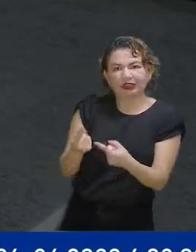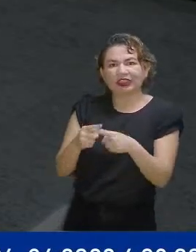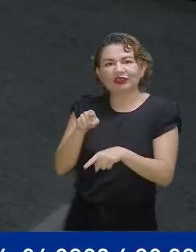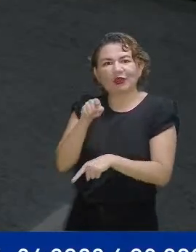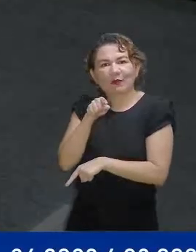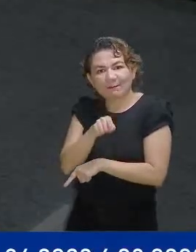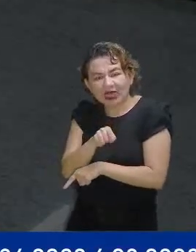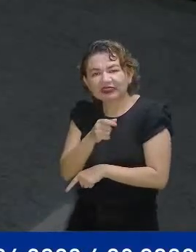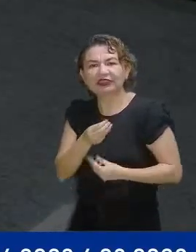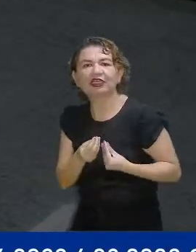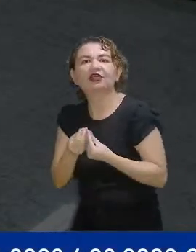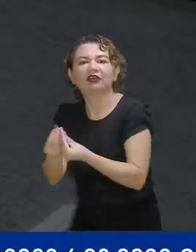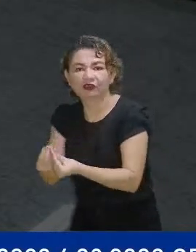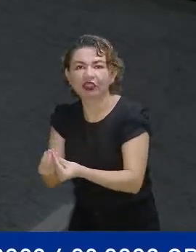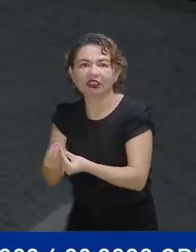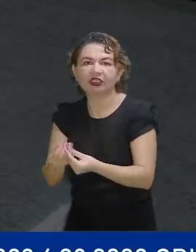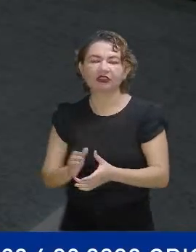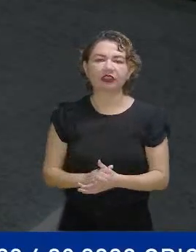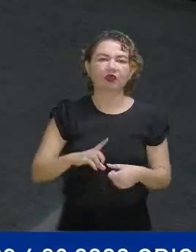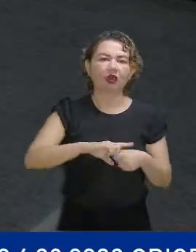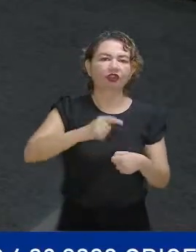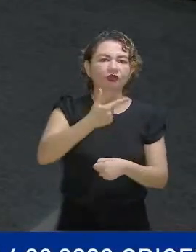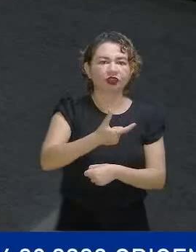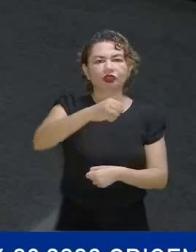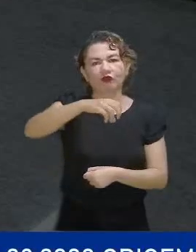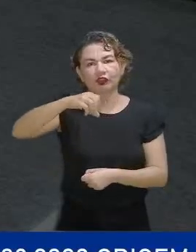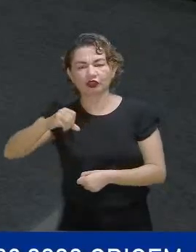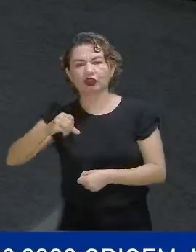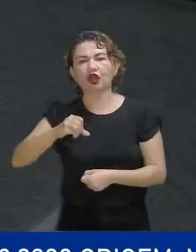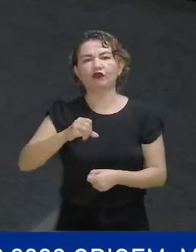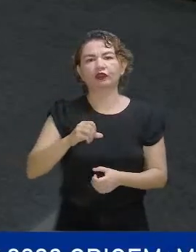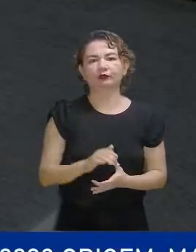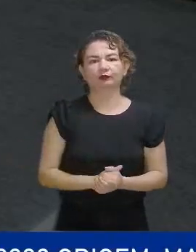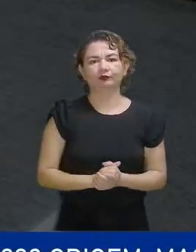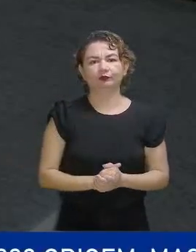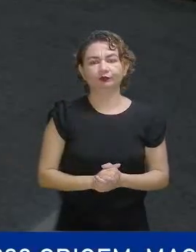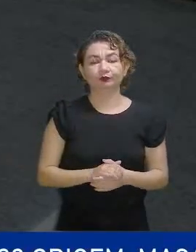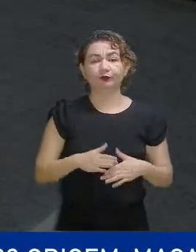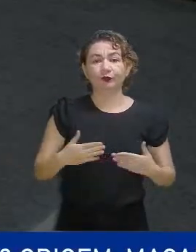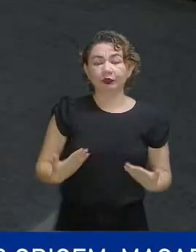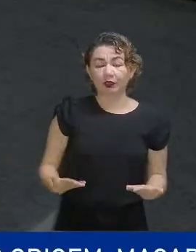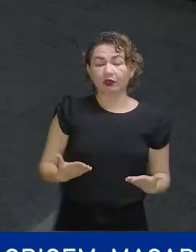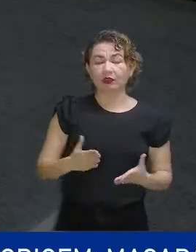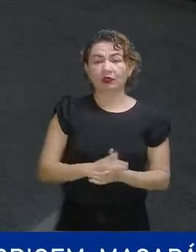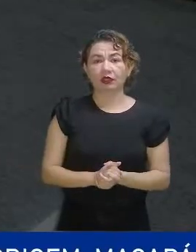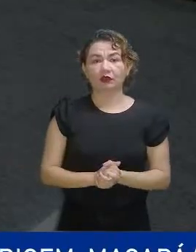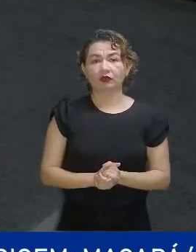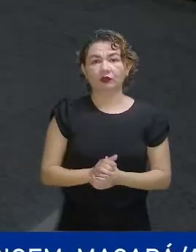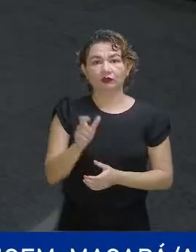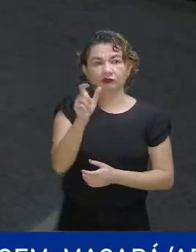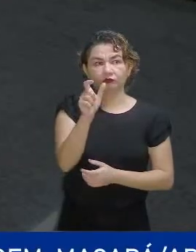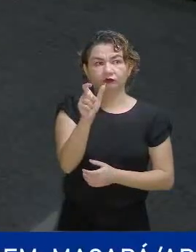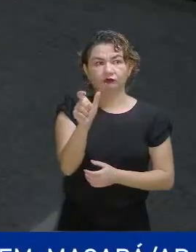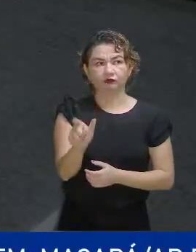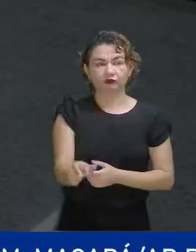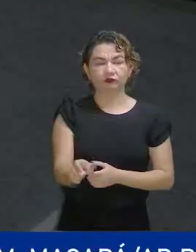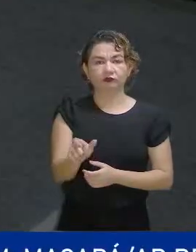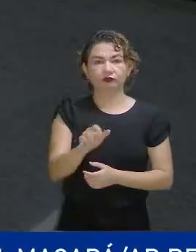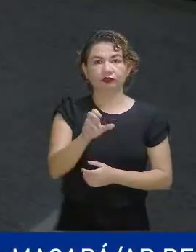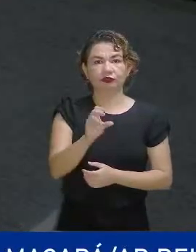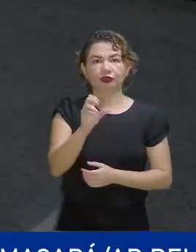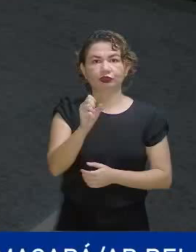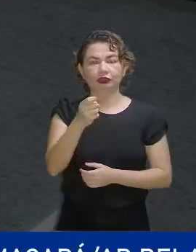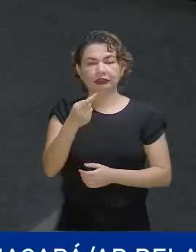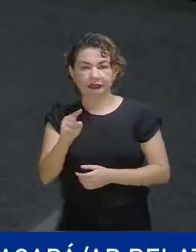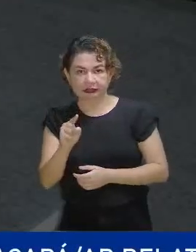aspas. É o artigo 299 do Código Eleitoral. Sobre esse crime, José Jairo Gomes